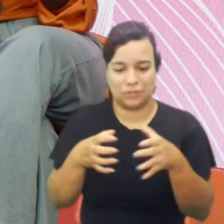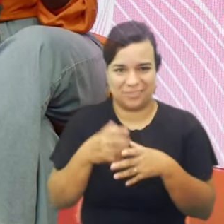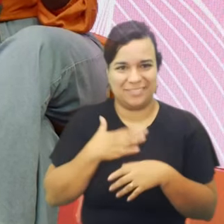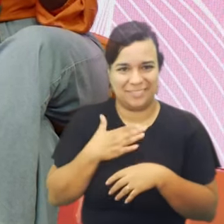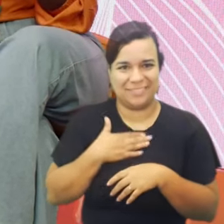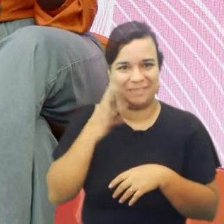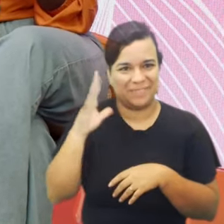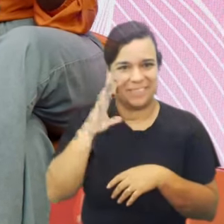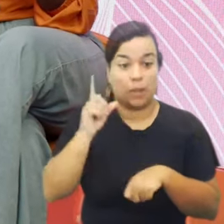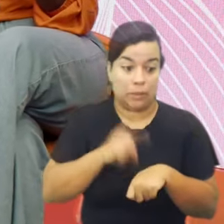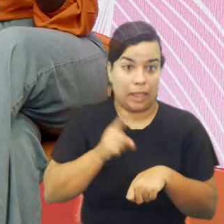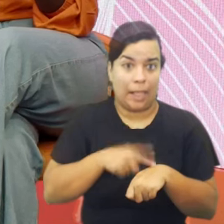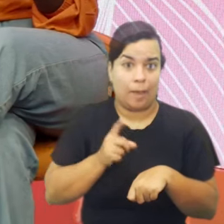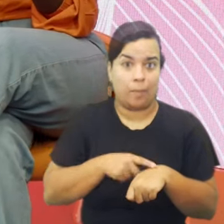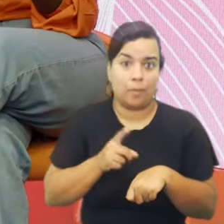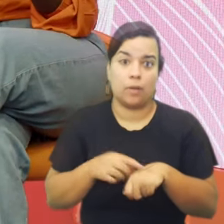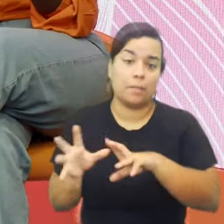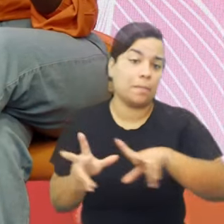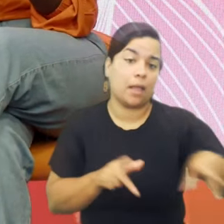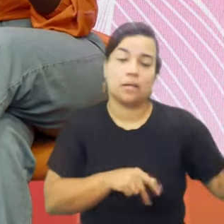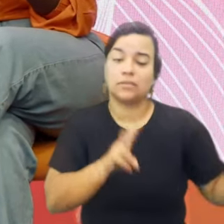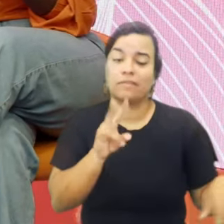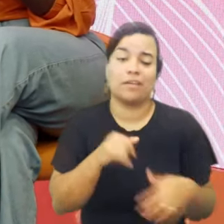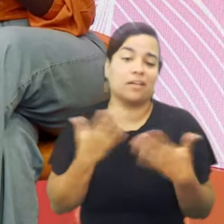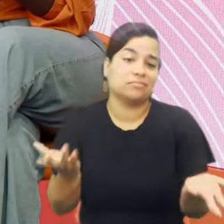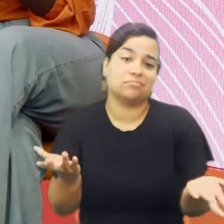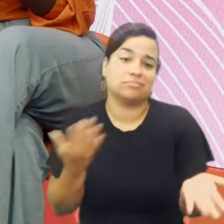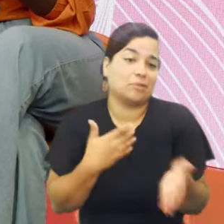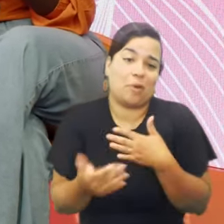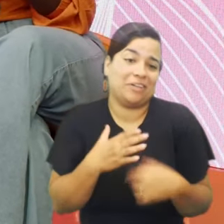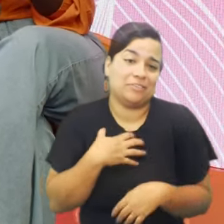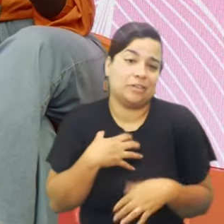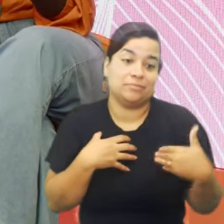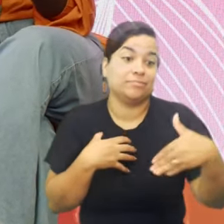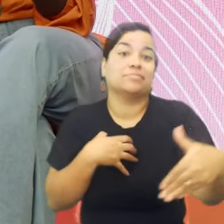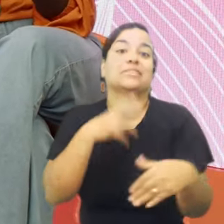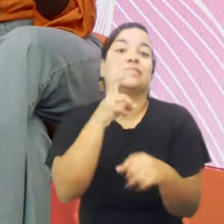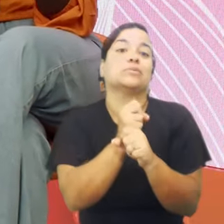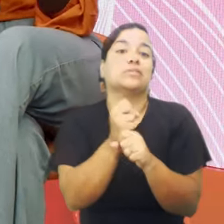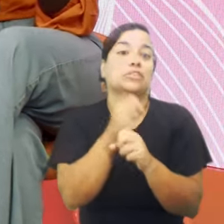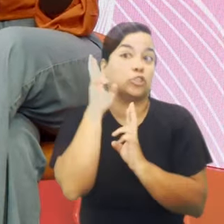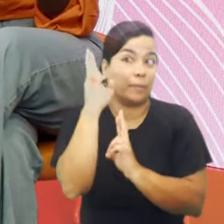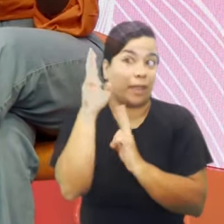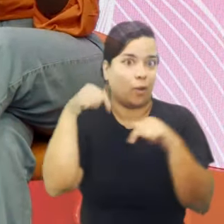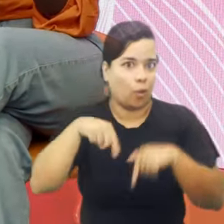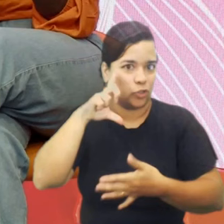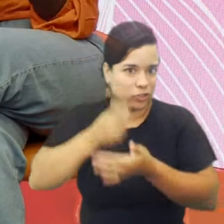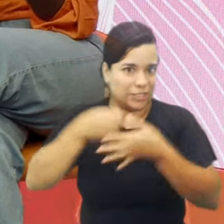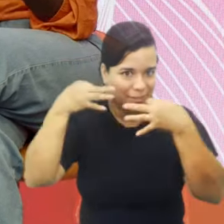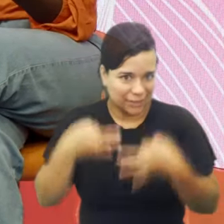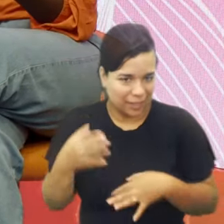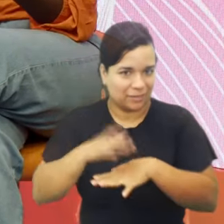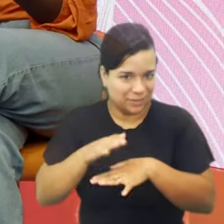que o tempo ele vai passar de qualquer forma. Então, daqui 5 anos, eu espero ter tomado a boa decisão de